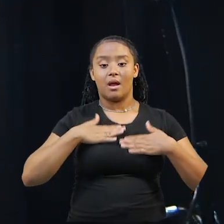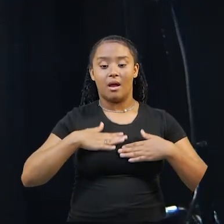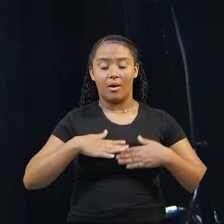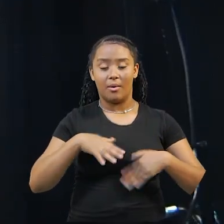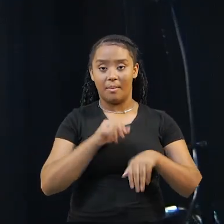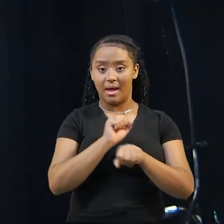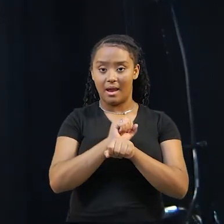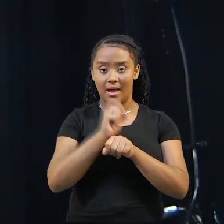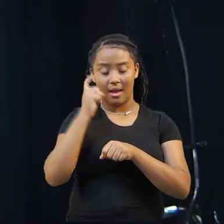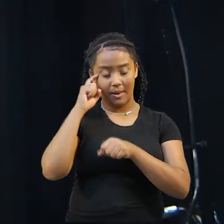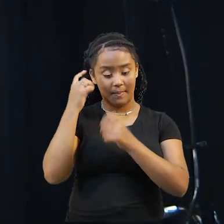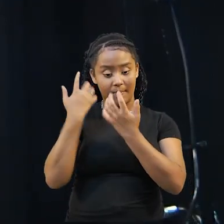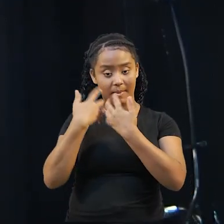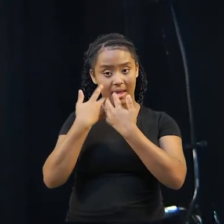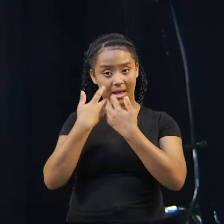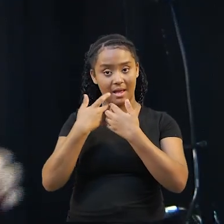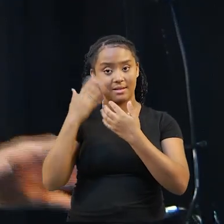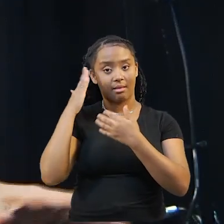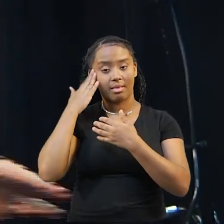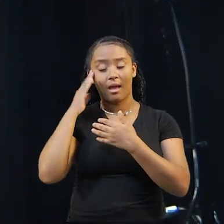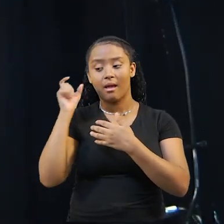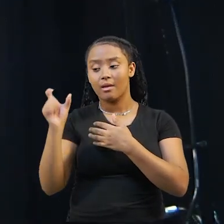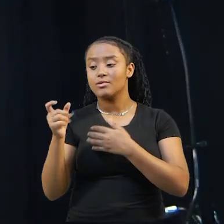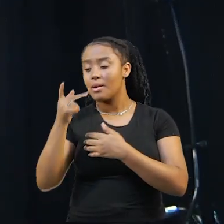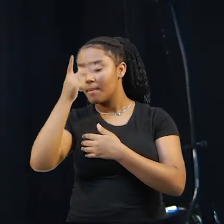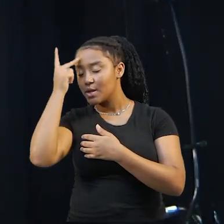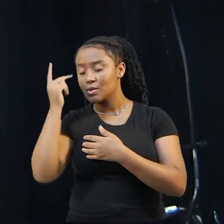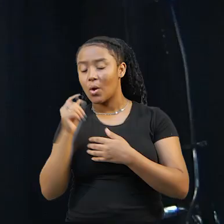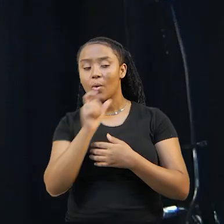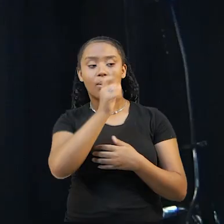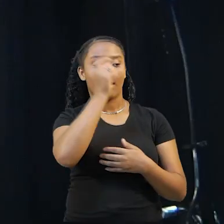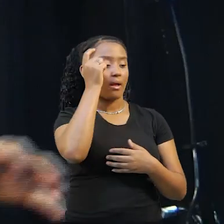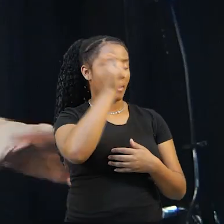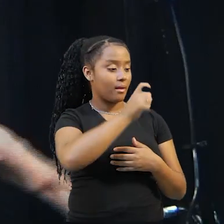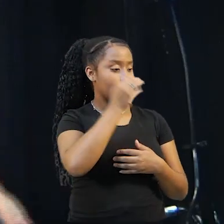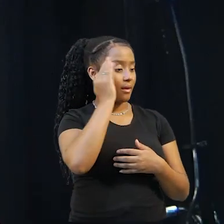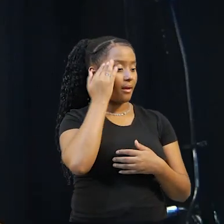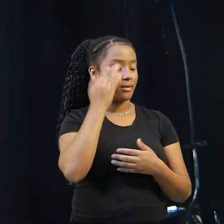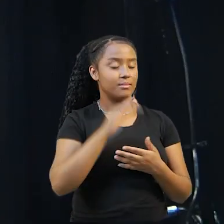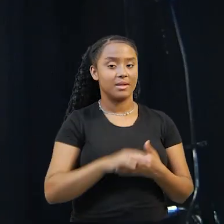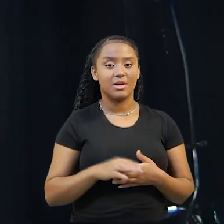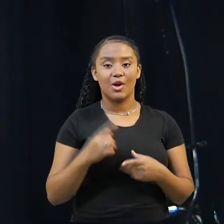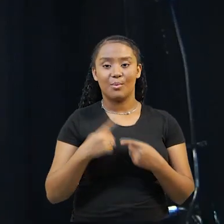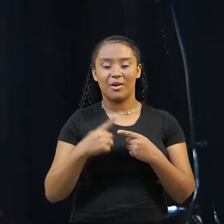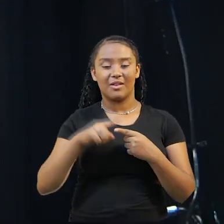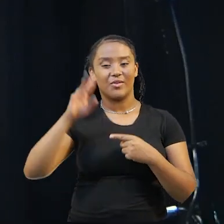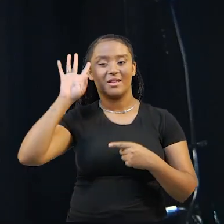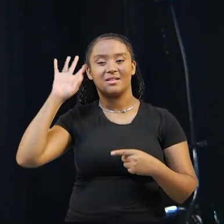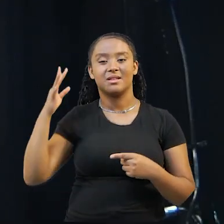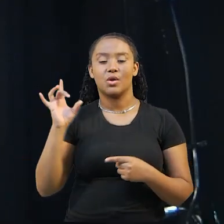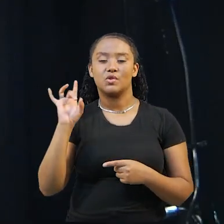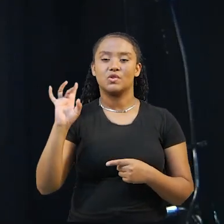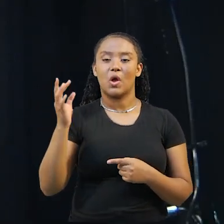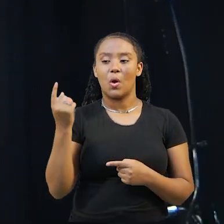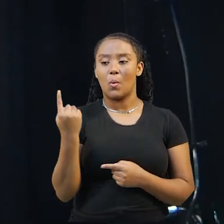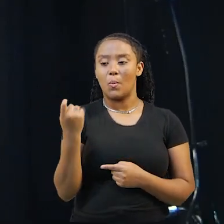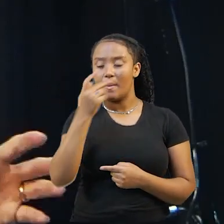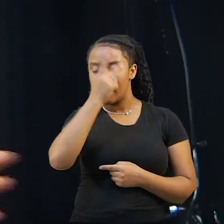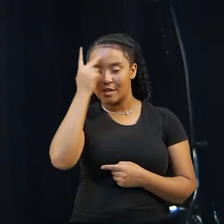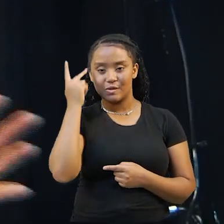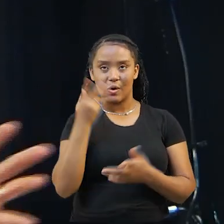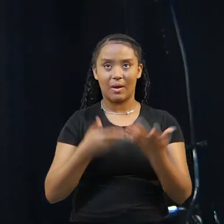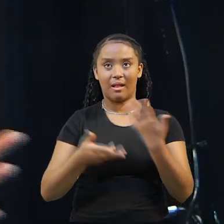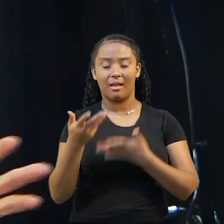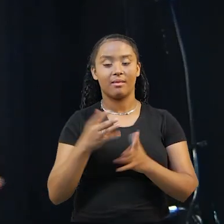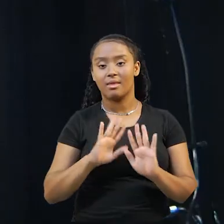refletir sobre aquilo antes de tomar uma decisão, ouvir as pessoas, né, para que não seja uma decisão que você ouviu só um lado. Eu acho que